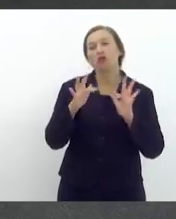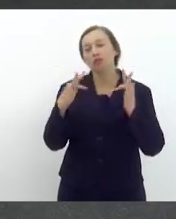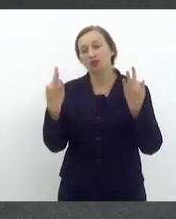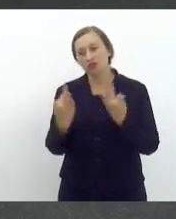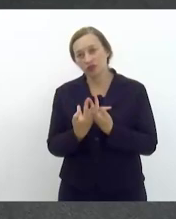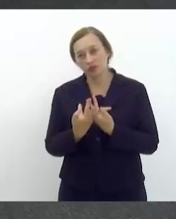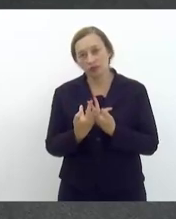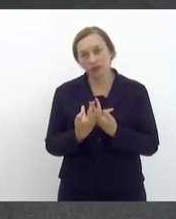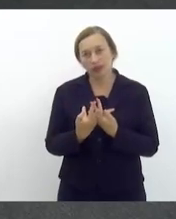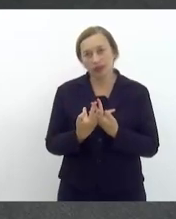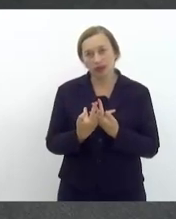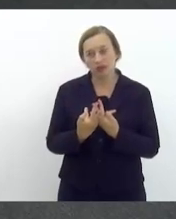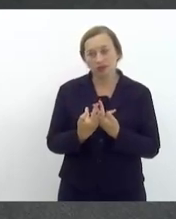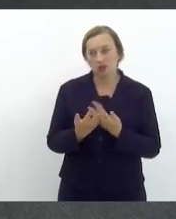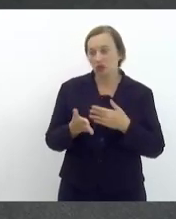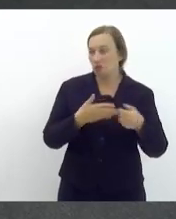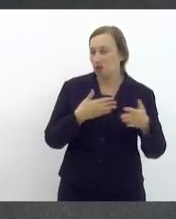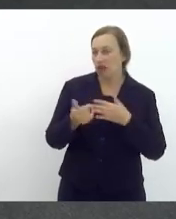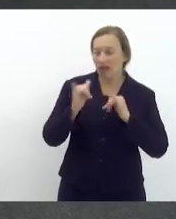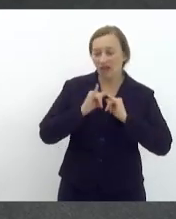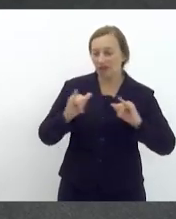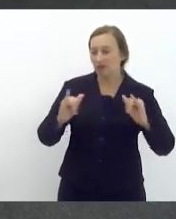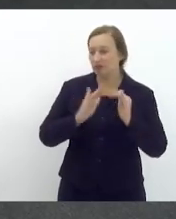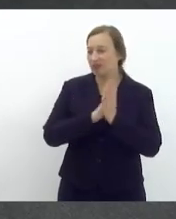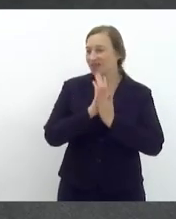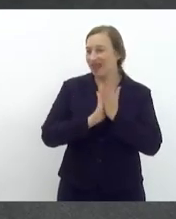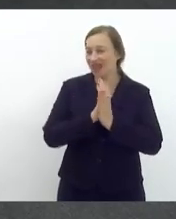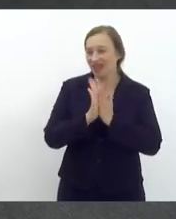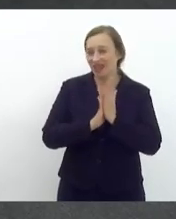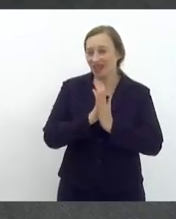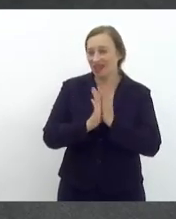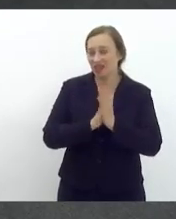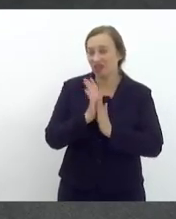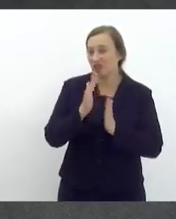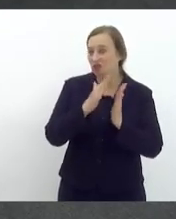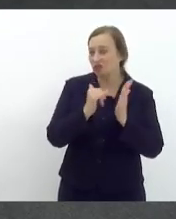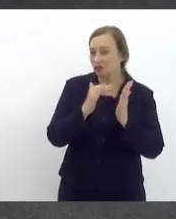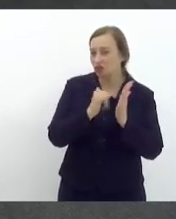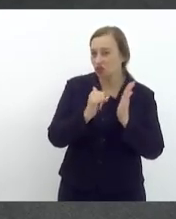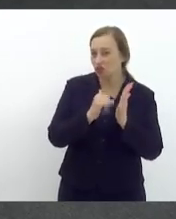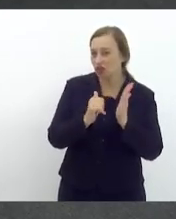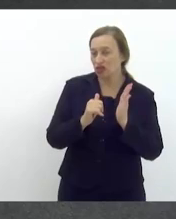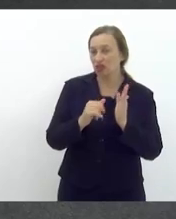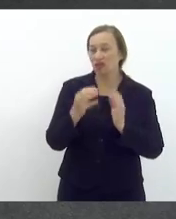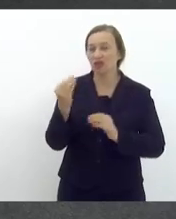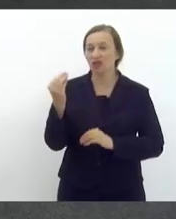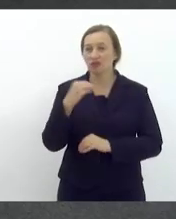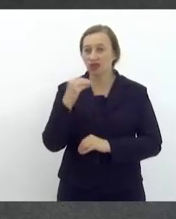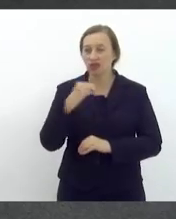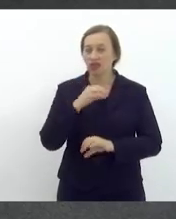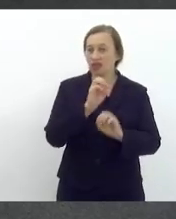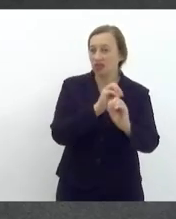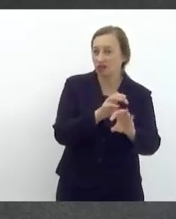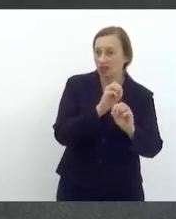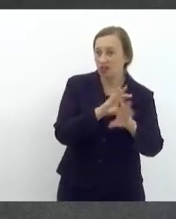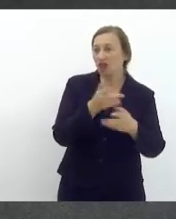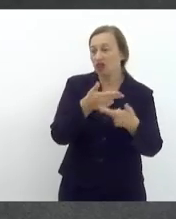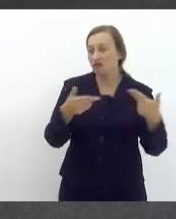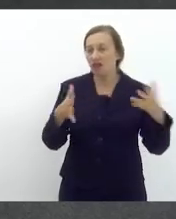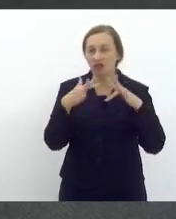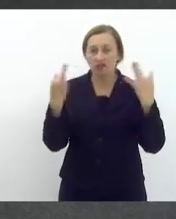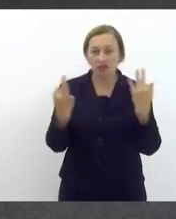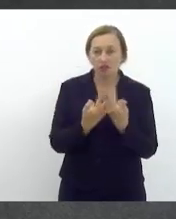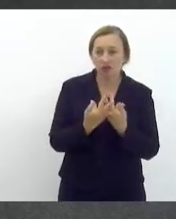Foi retirada sem qualquer aviso prévio Foi retirada fragilizando a educação tem muitas famílias